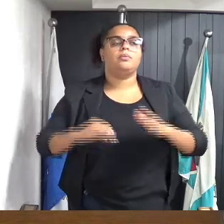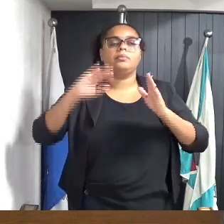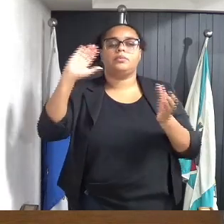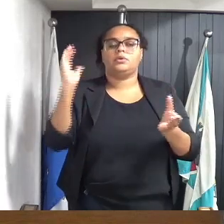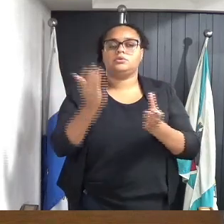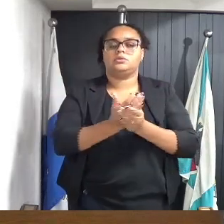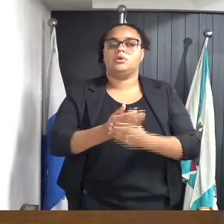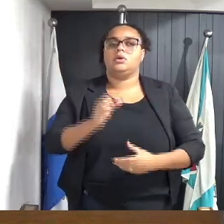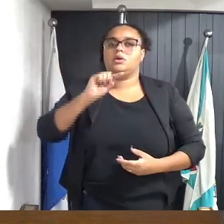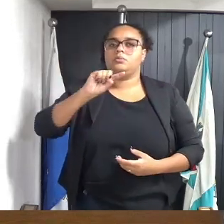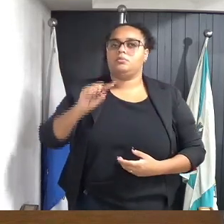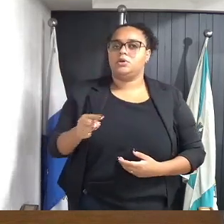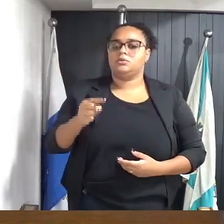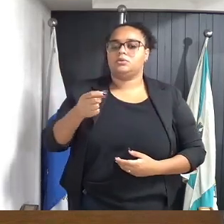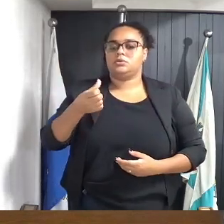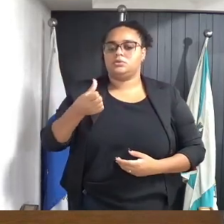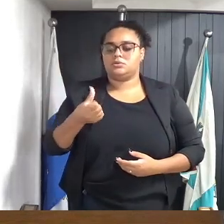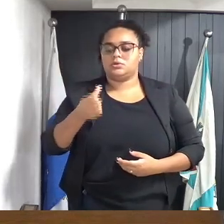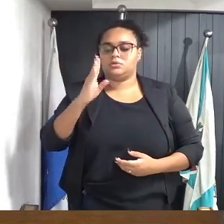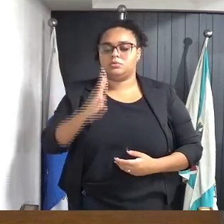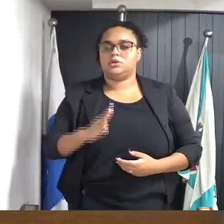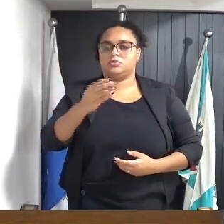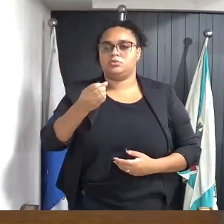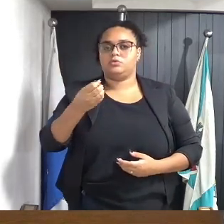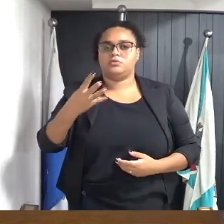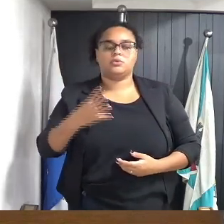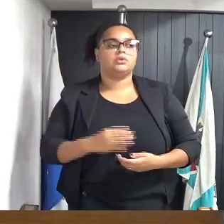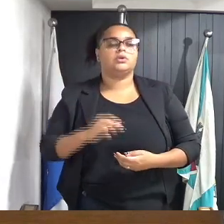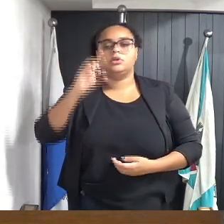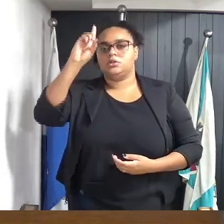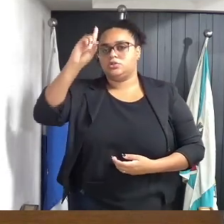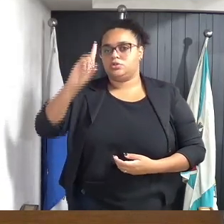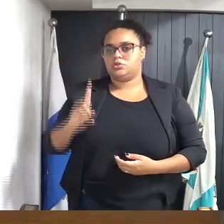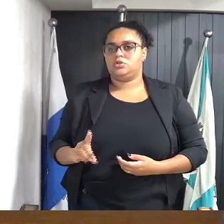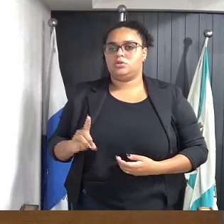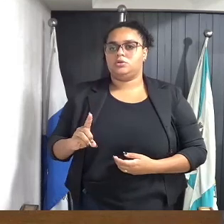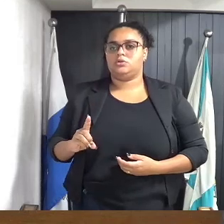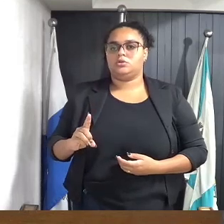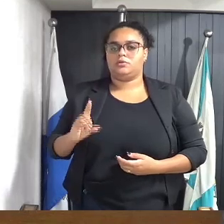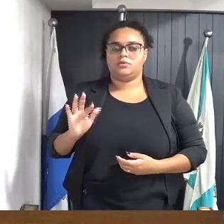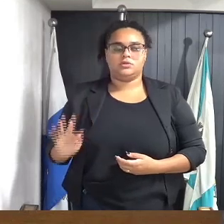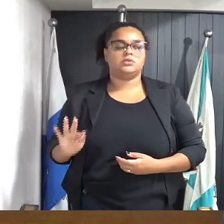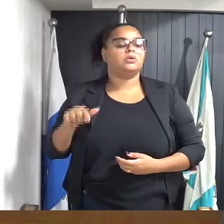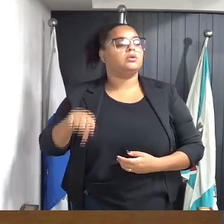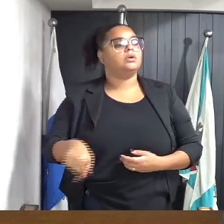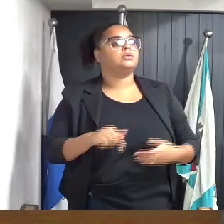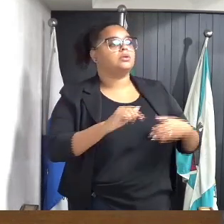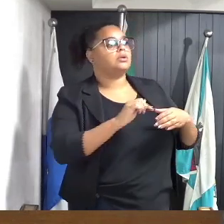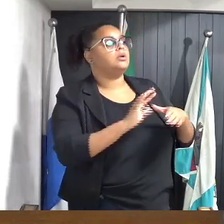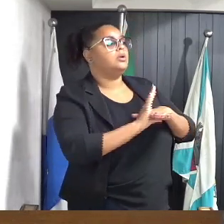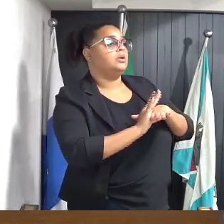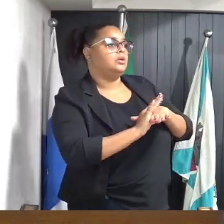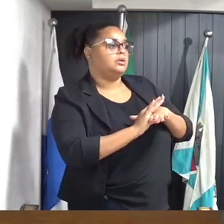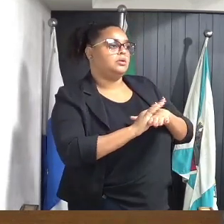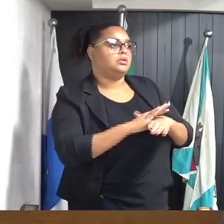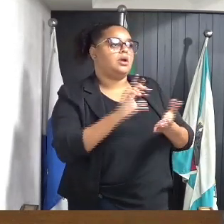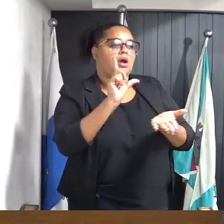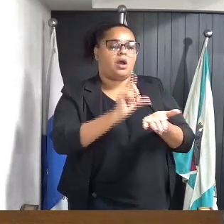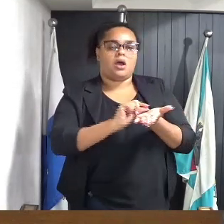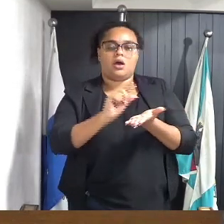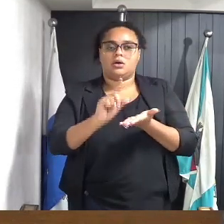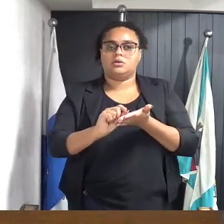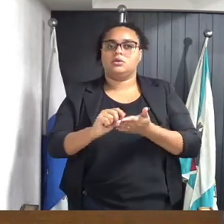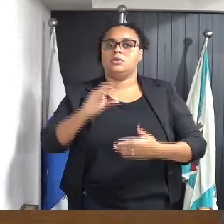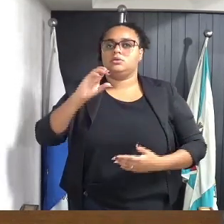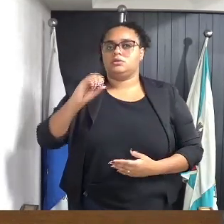número 1306/2024, do Conselho Municipal dos Direitos da Pessoa com Deficiência de Duque de Caxias, encaminhando a cópia da ata de